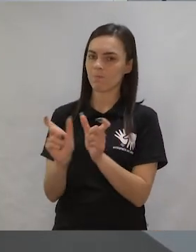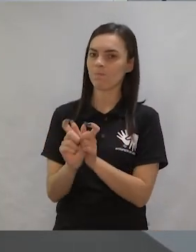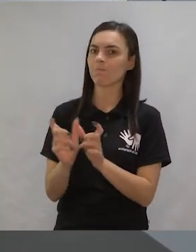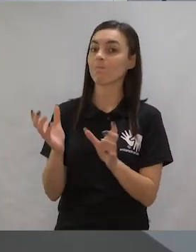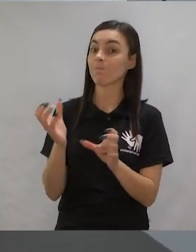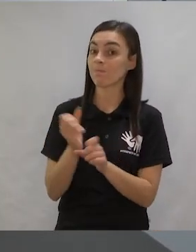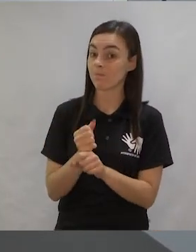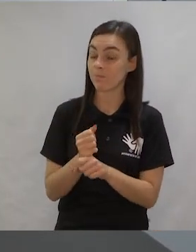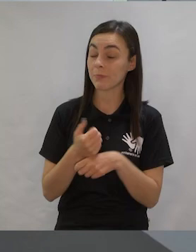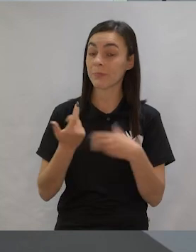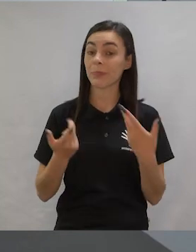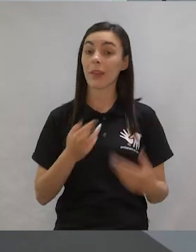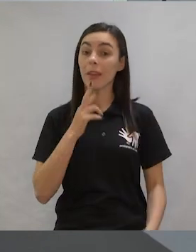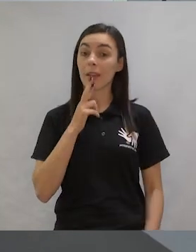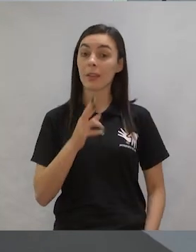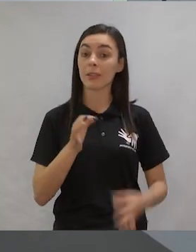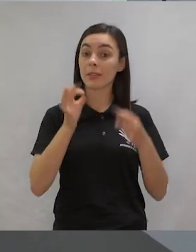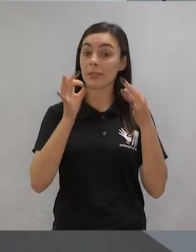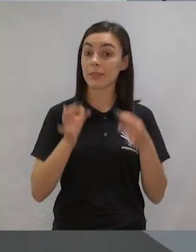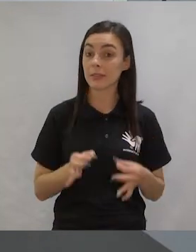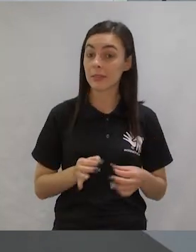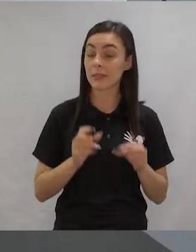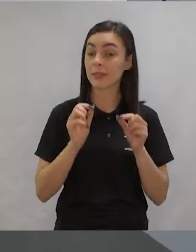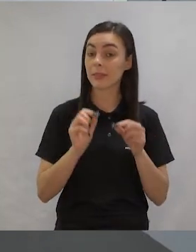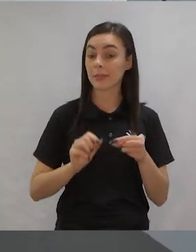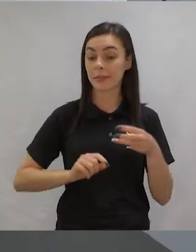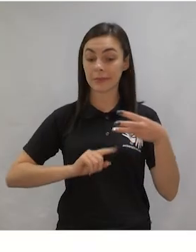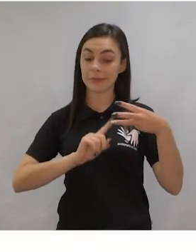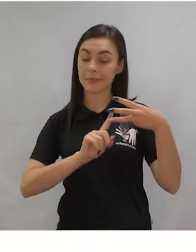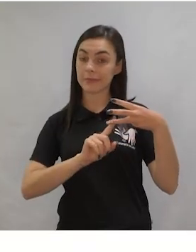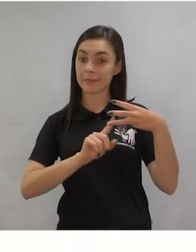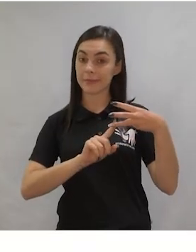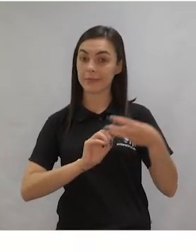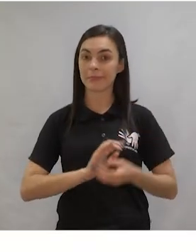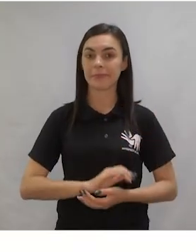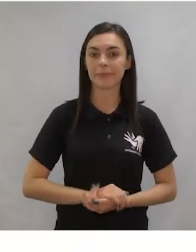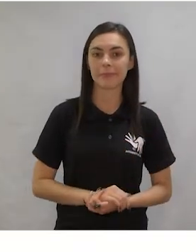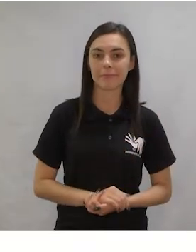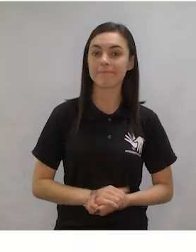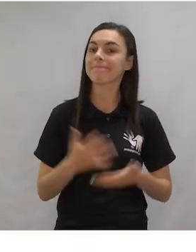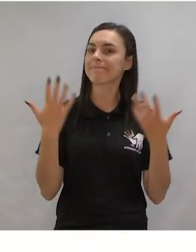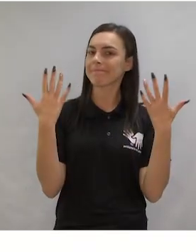numérica. Então, a resposta correta é a letra C.